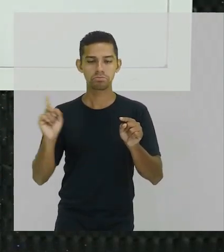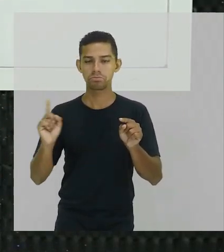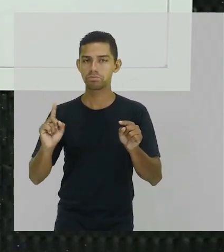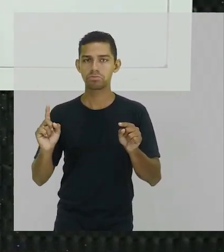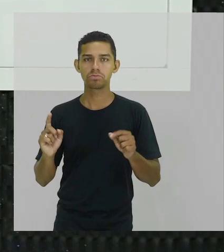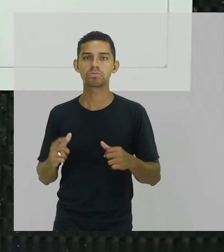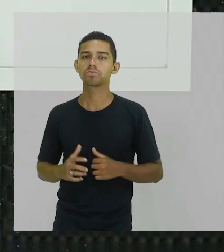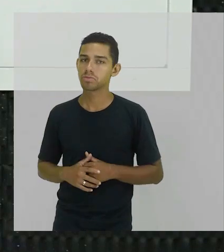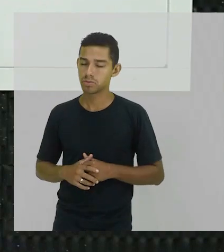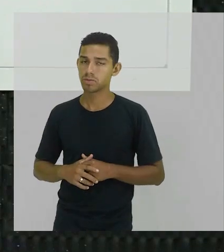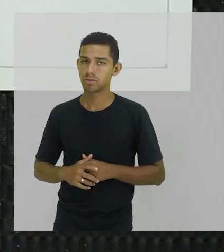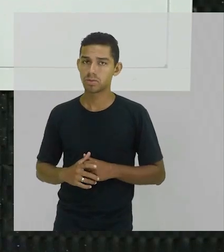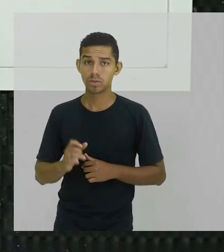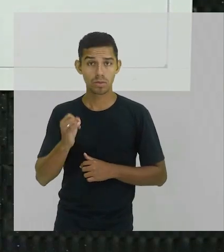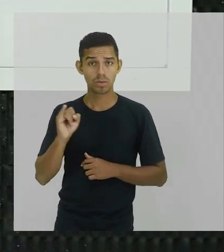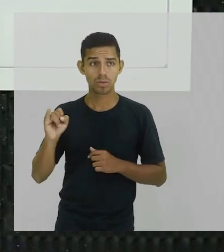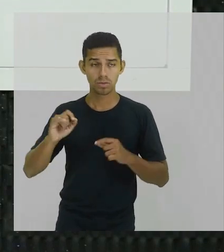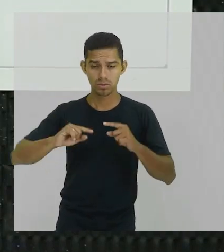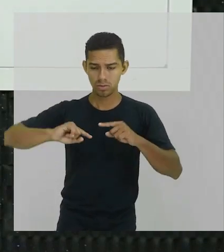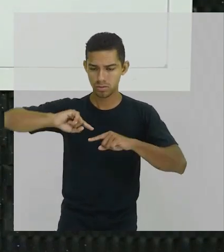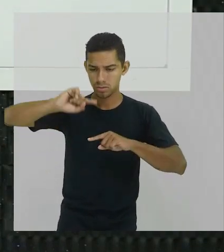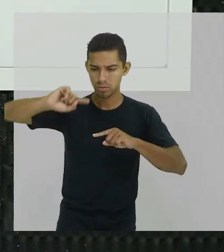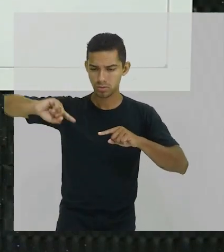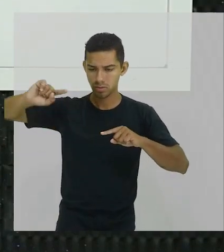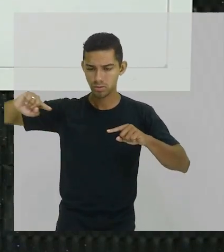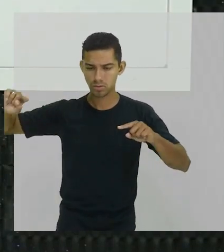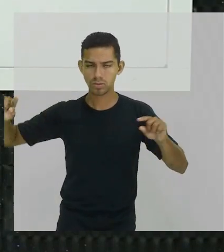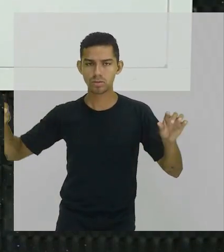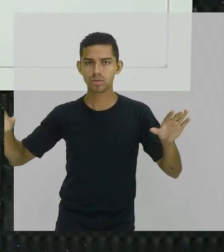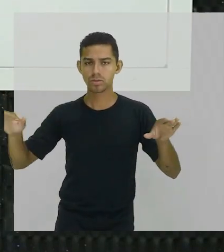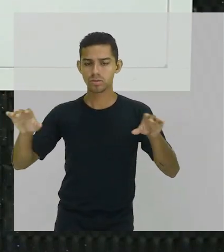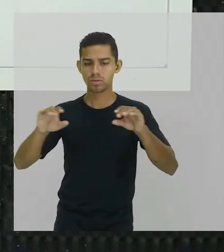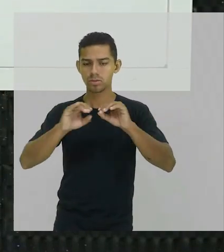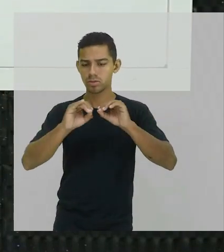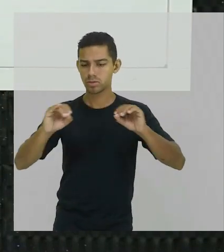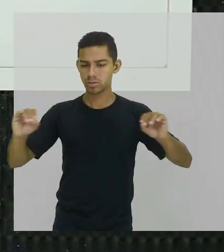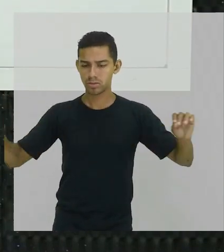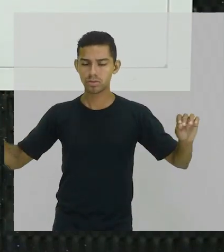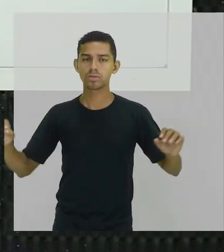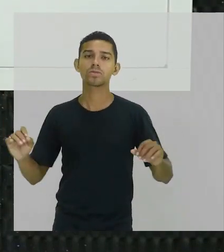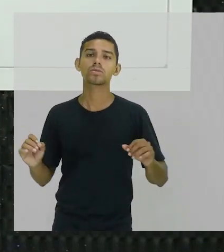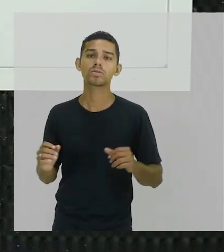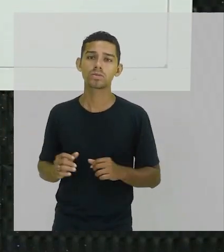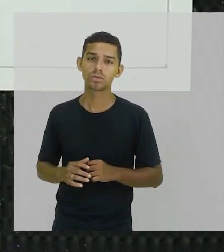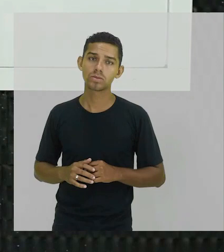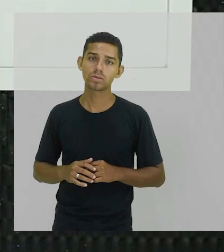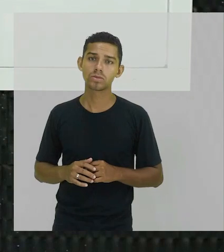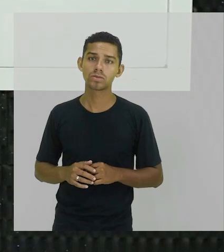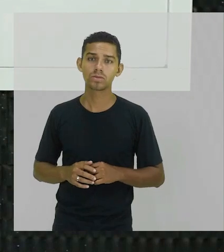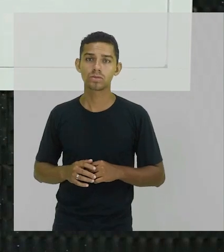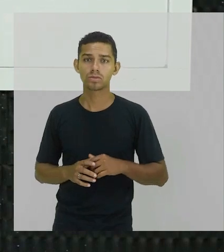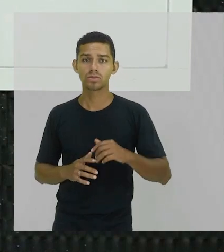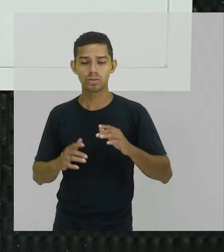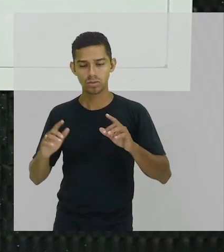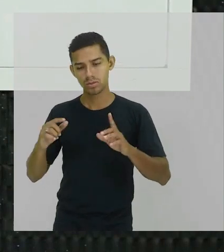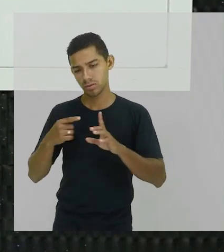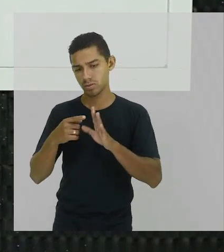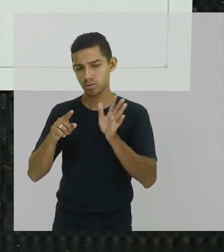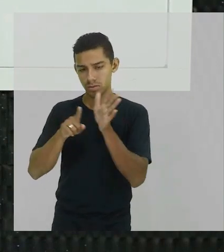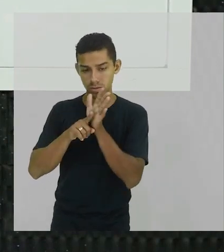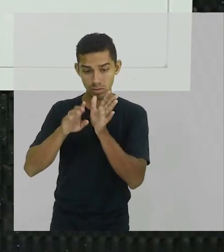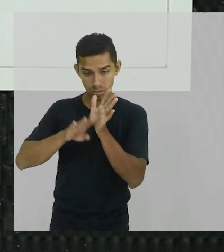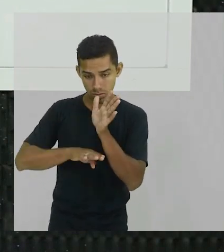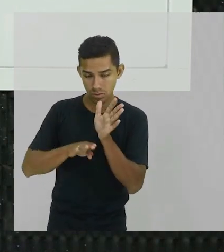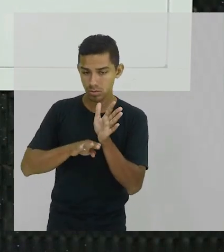aqui, ó. Se as ondas forem de mesma amplitude, vai zerar. Mas se for de amplitudes diferentes, basta eu fazer uma subtração